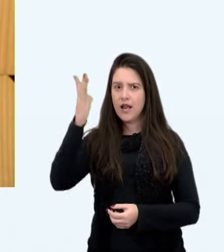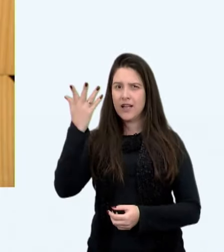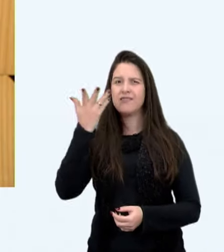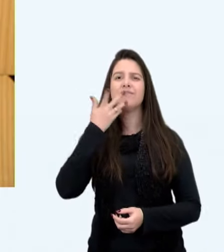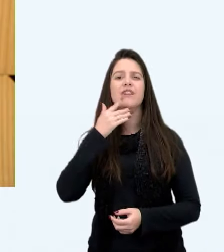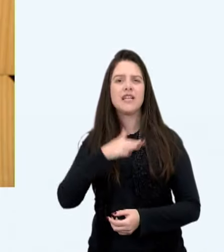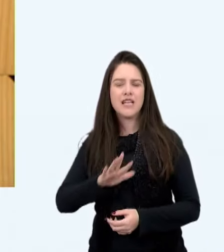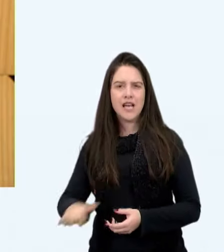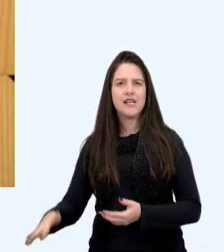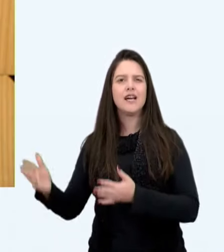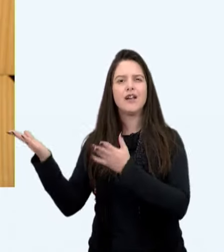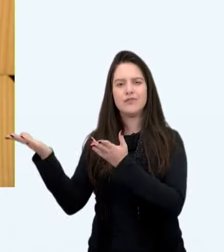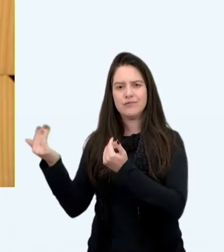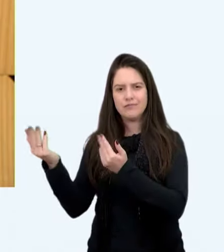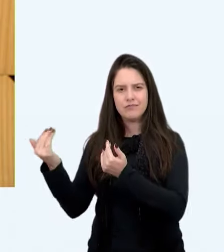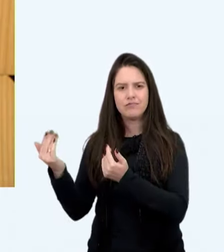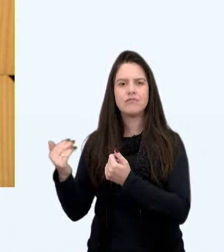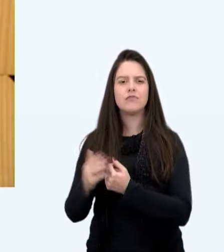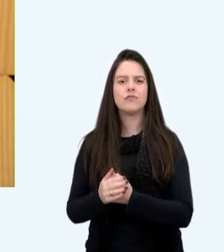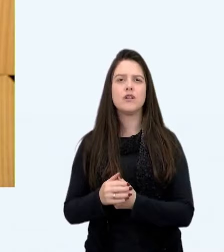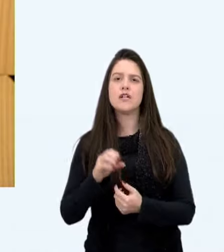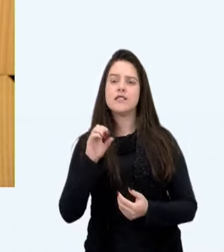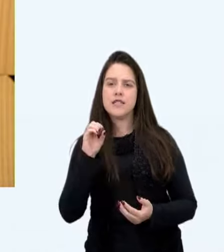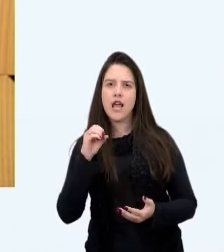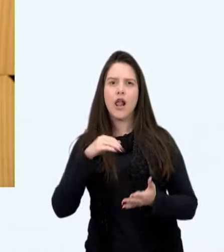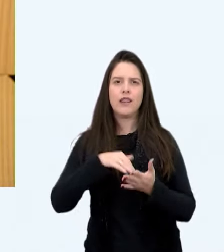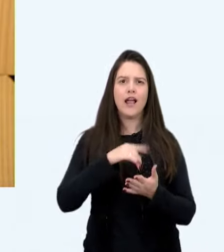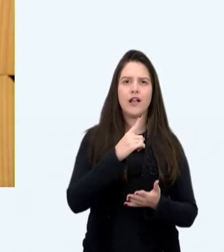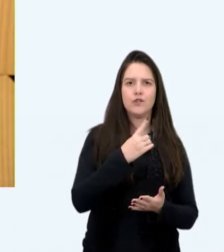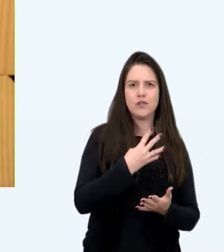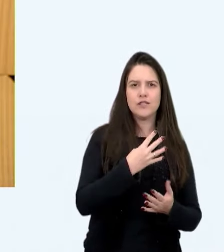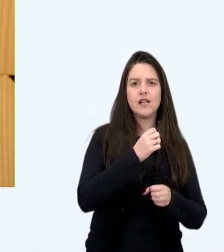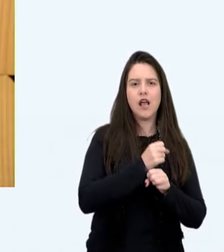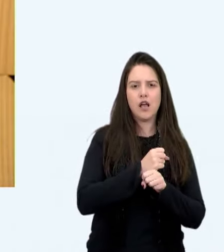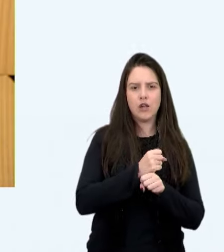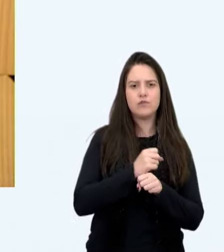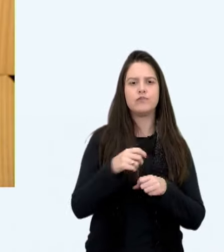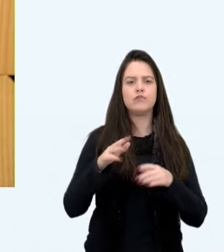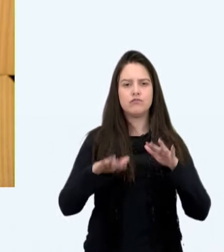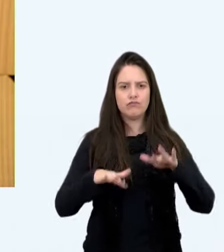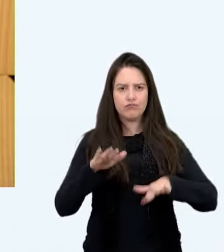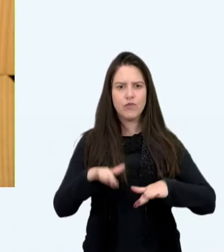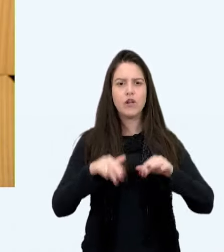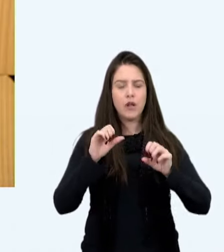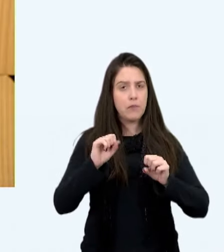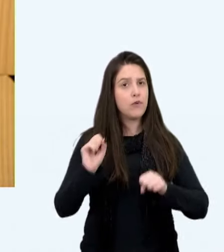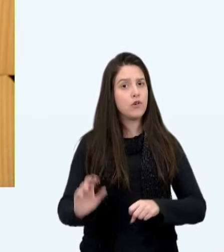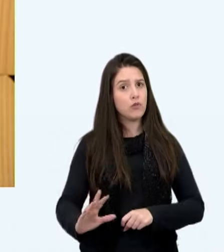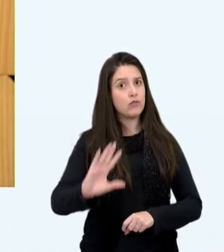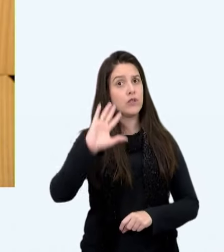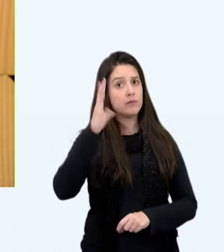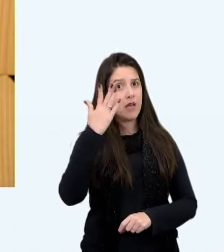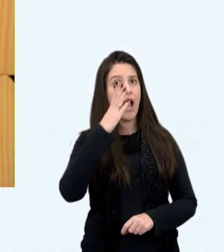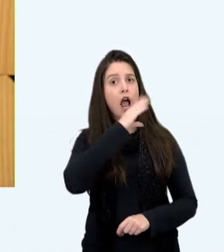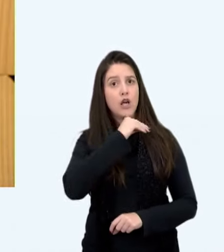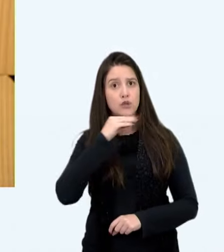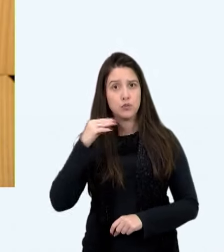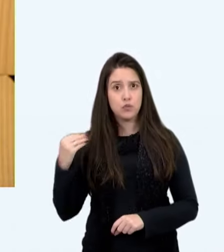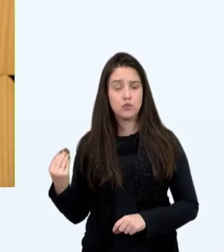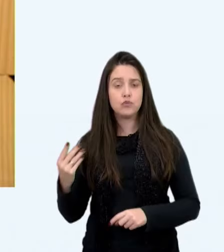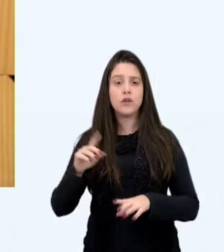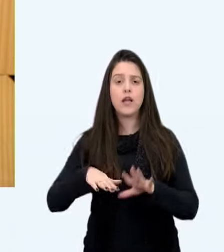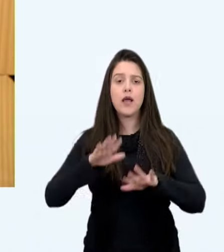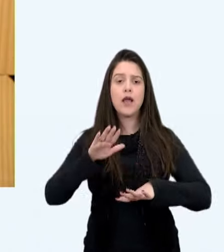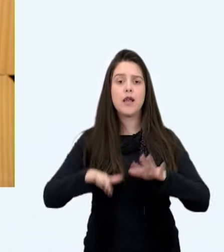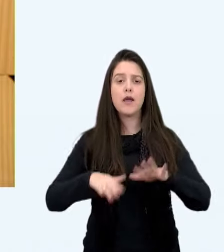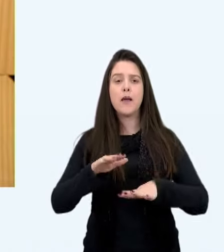crianças, adolescentes, né? Na faixa dos 10 a 14 anos é mais prevalente, mas que também pode acontecer em adultos, a